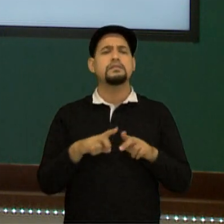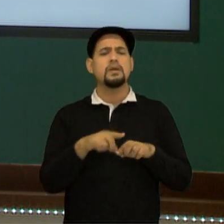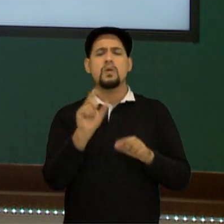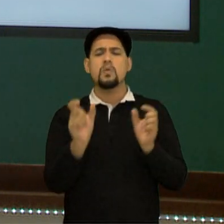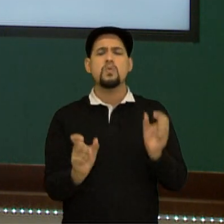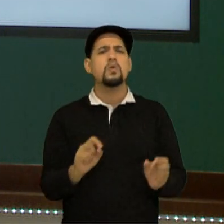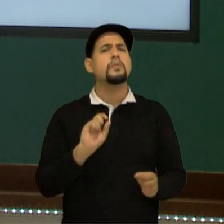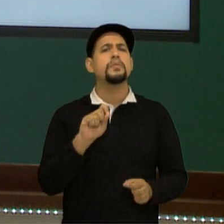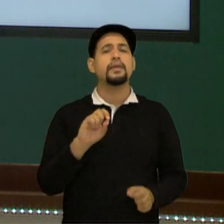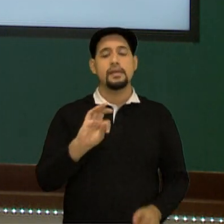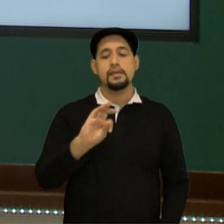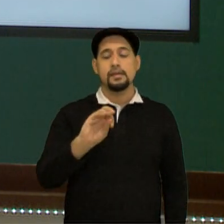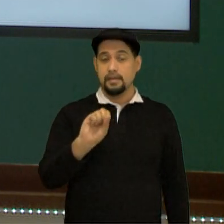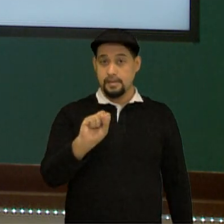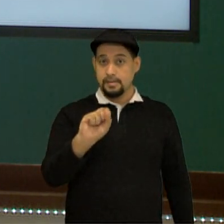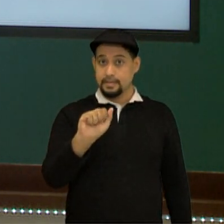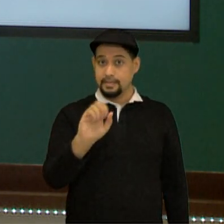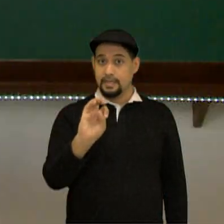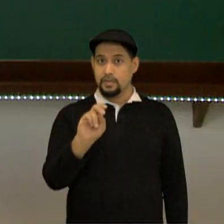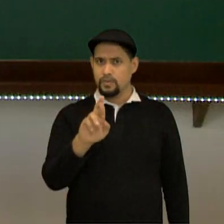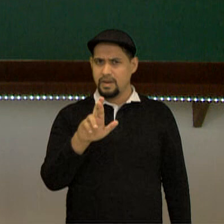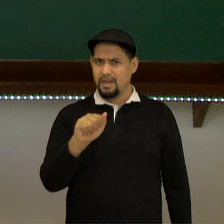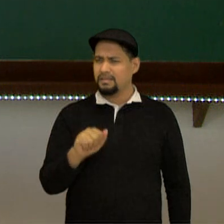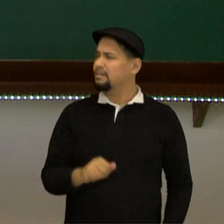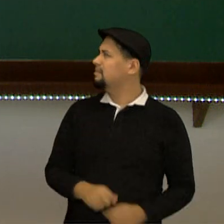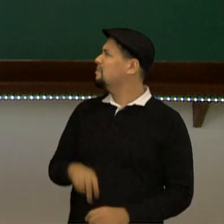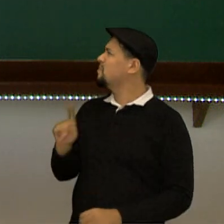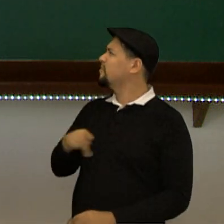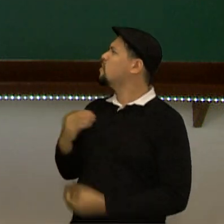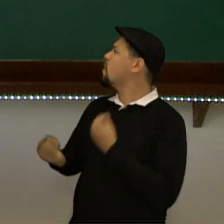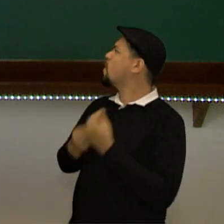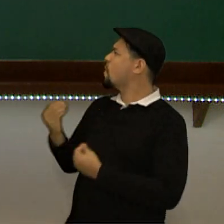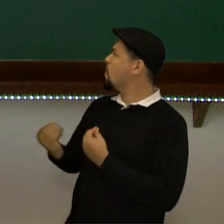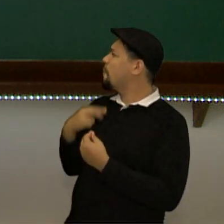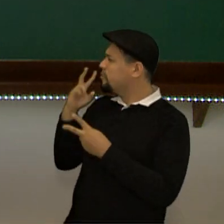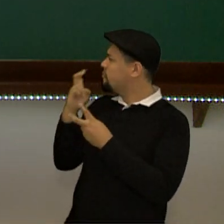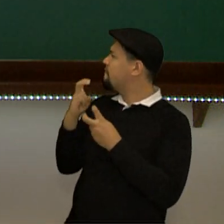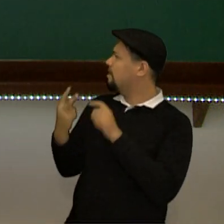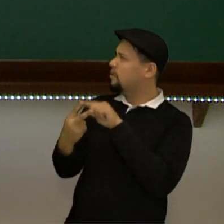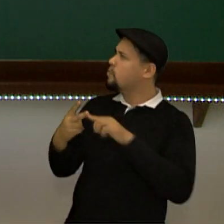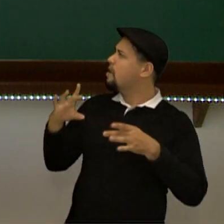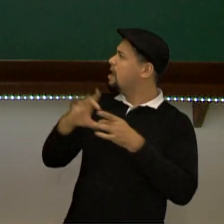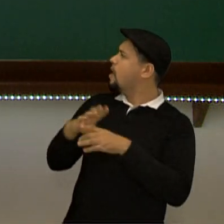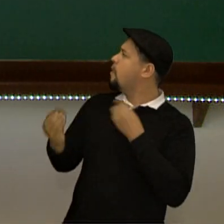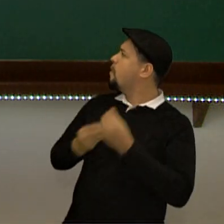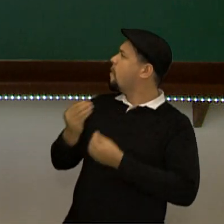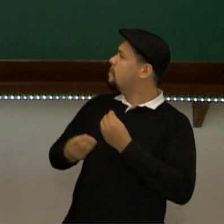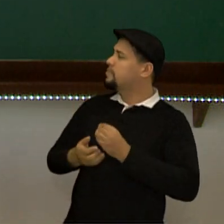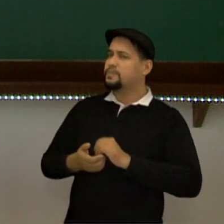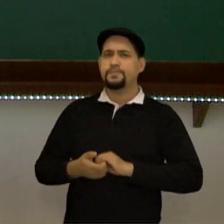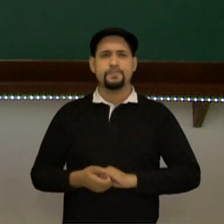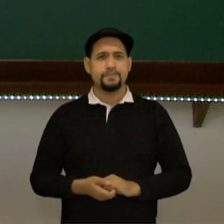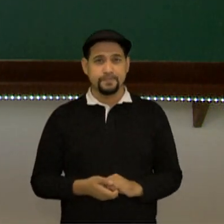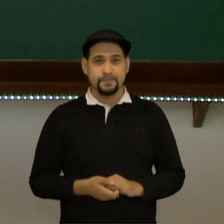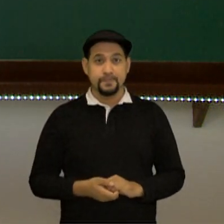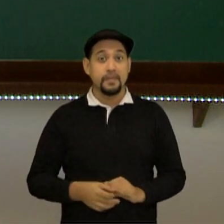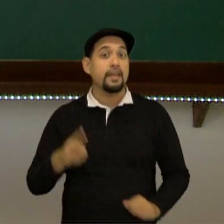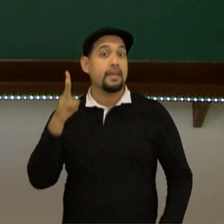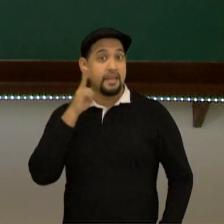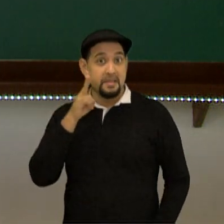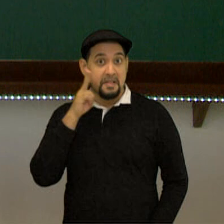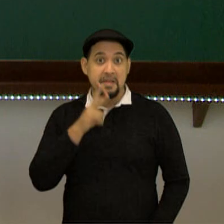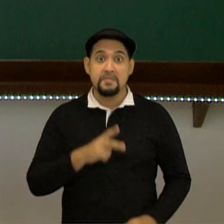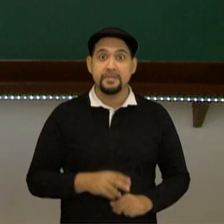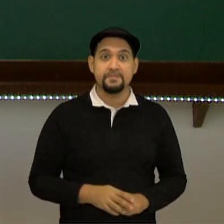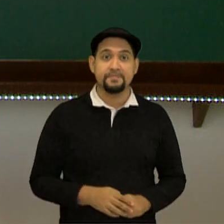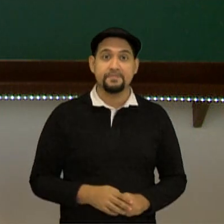como saturada. Professor, como assim saturada se eu estou vendo uma dupla ligação ali? Lembra?